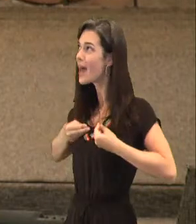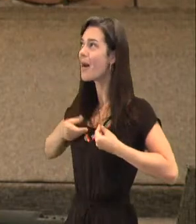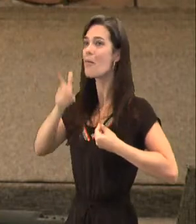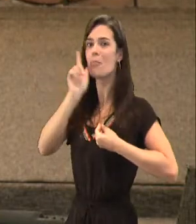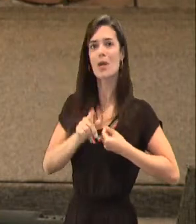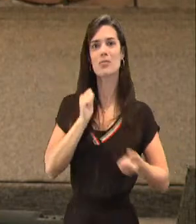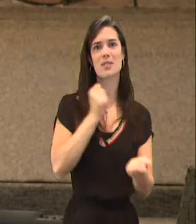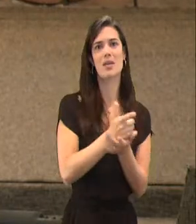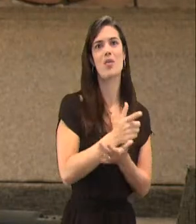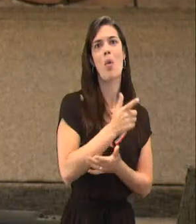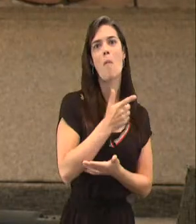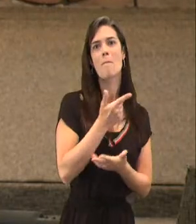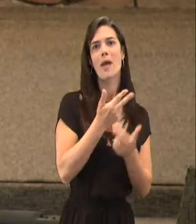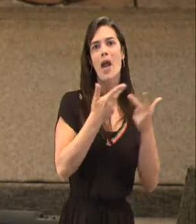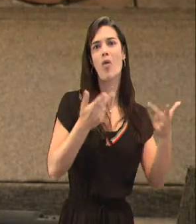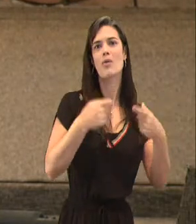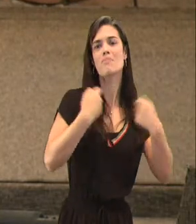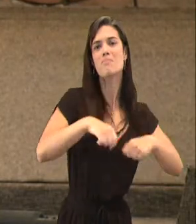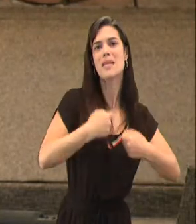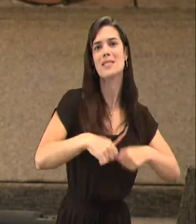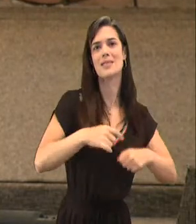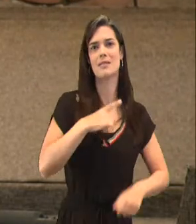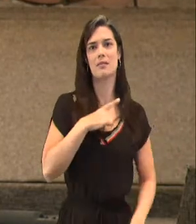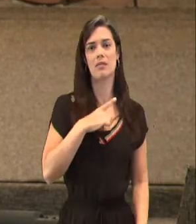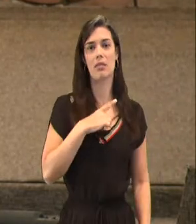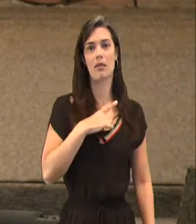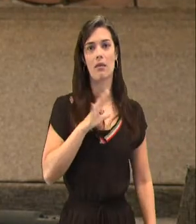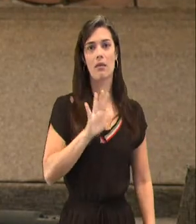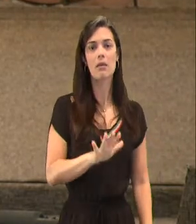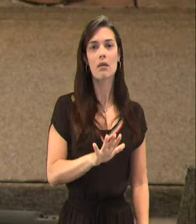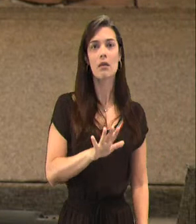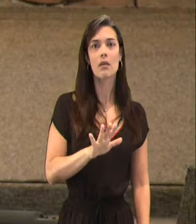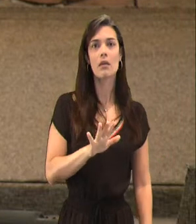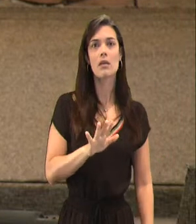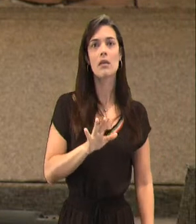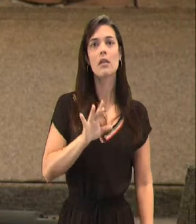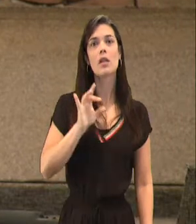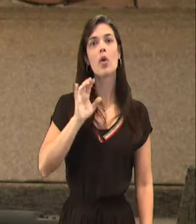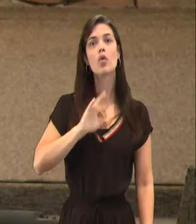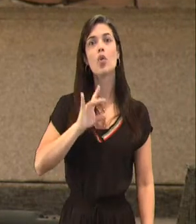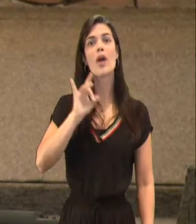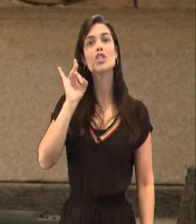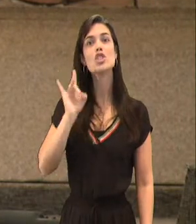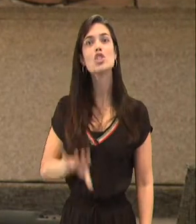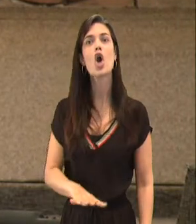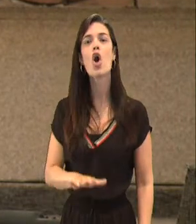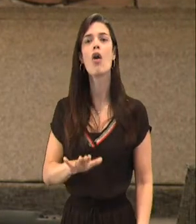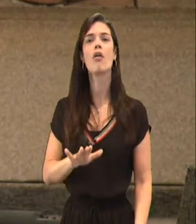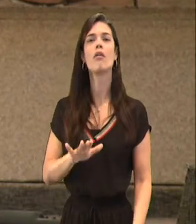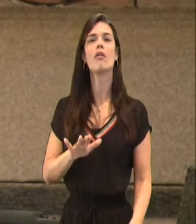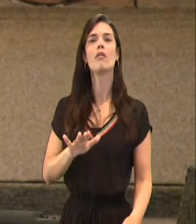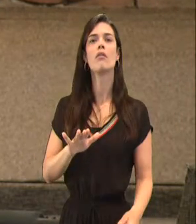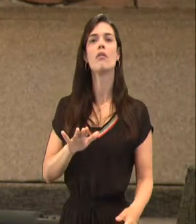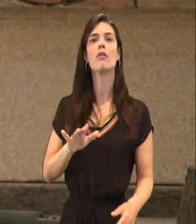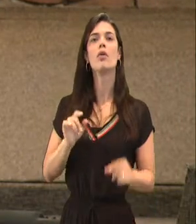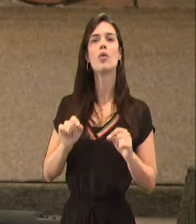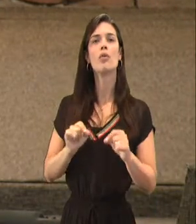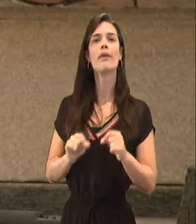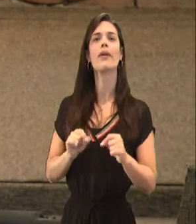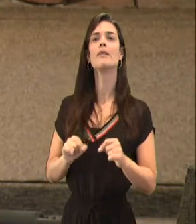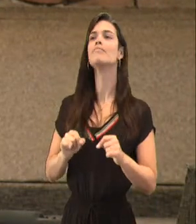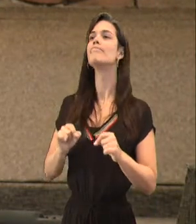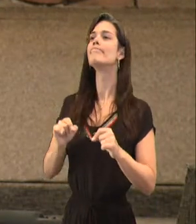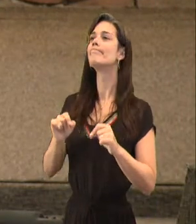sendo provisão dele para a nossa vida. Mas temos aqui não só a lição da sobriedade, mas também a lição da honestidade,